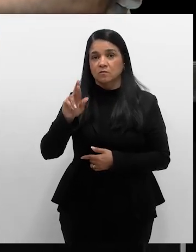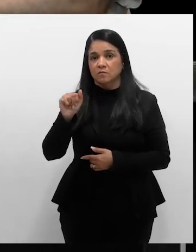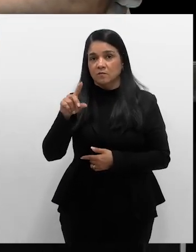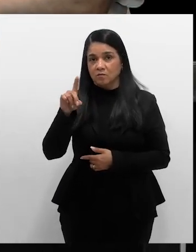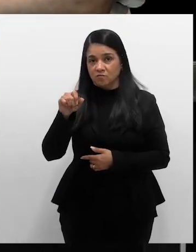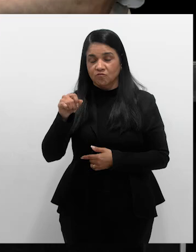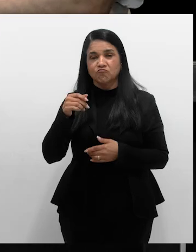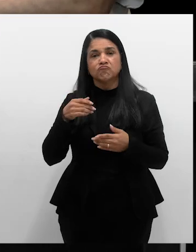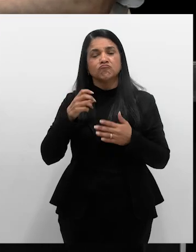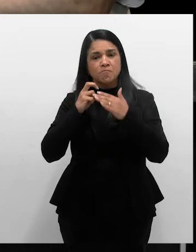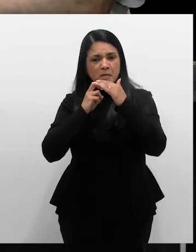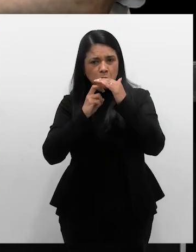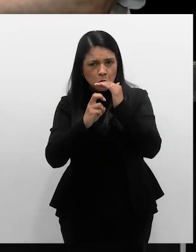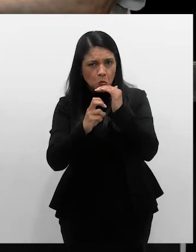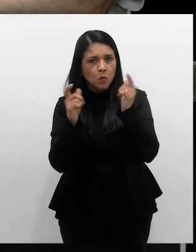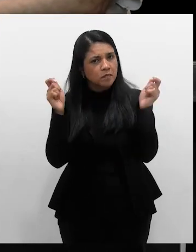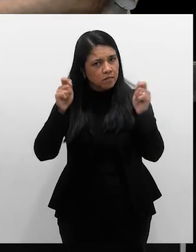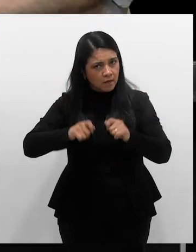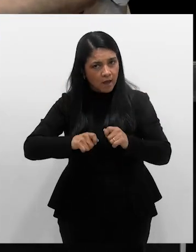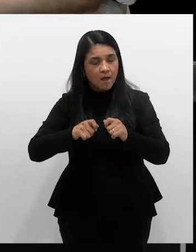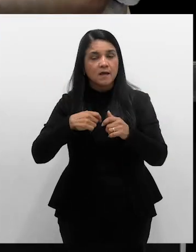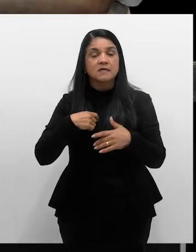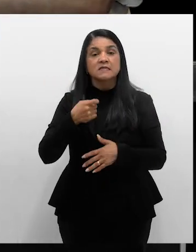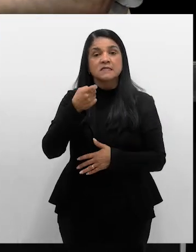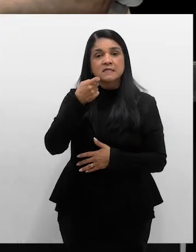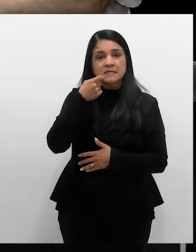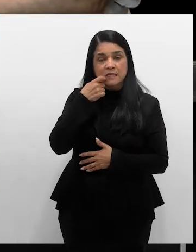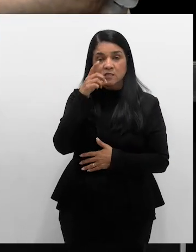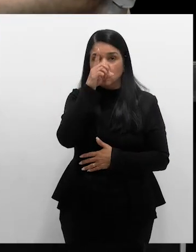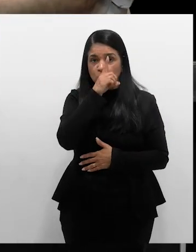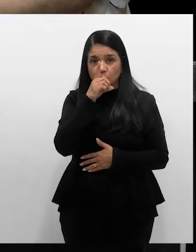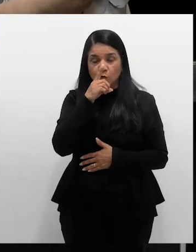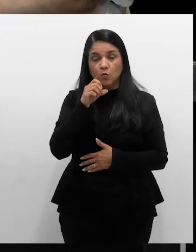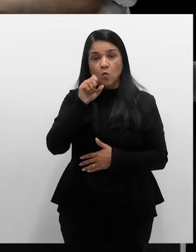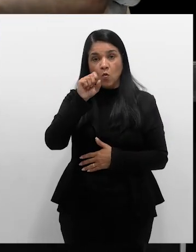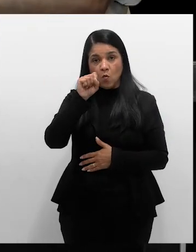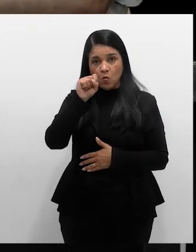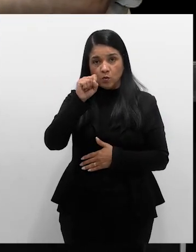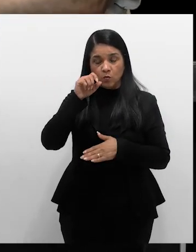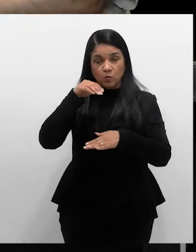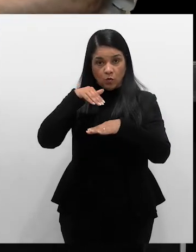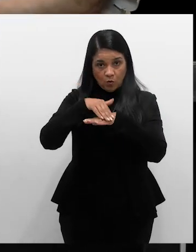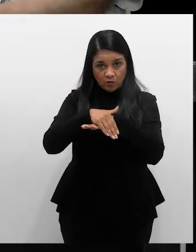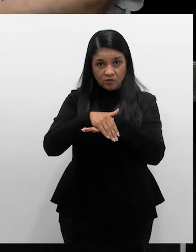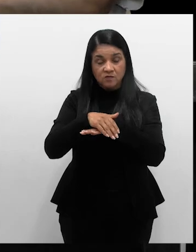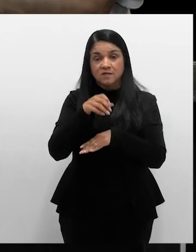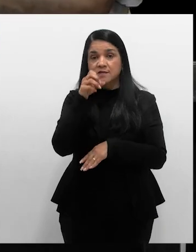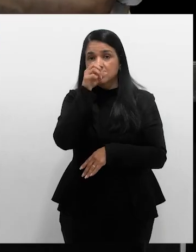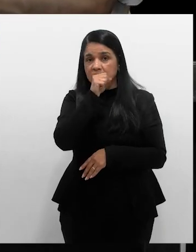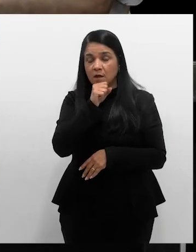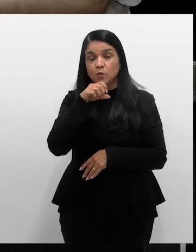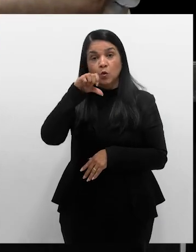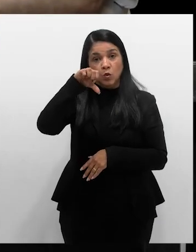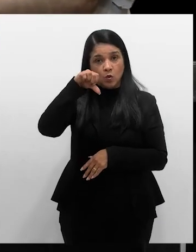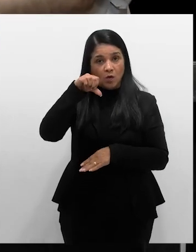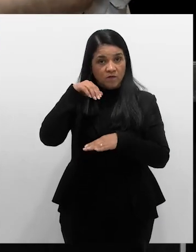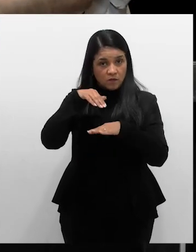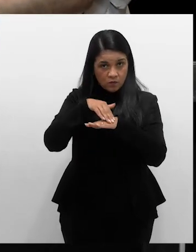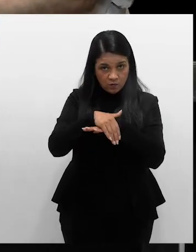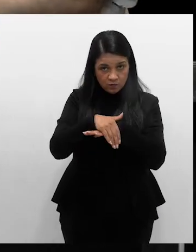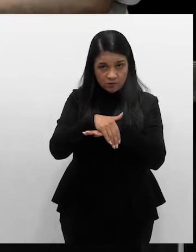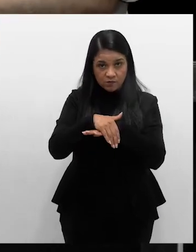metrô. Tem vários acessos. Dá para ir de metrô. Isso. A gente faz sextas e domingos às 8 da noite, sábados às